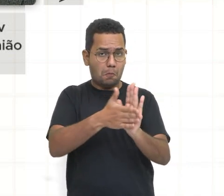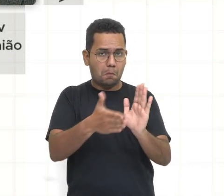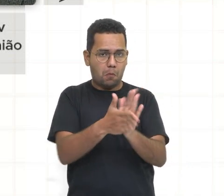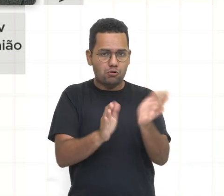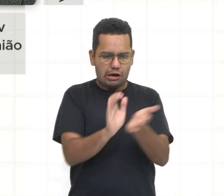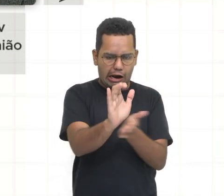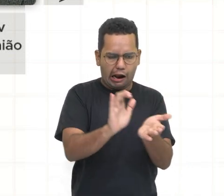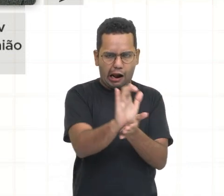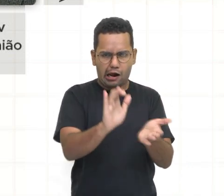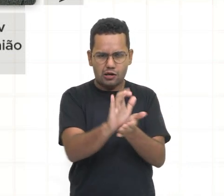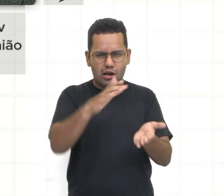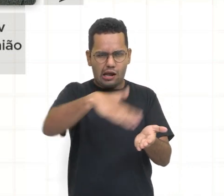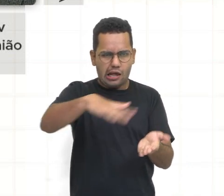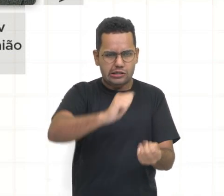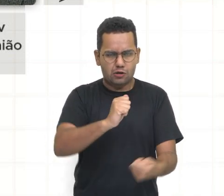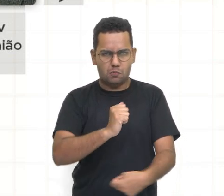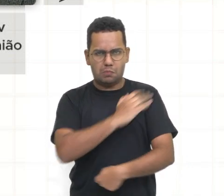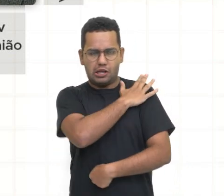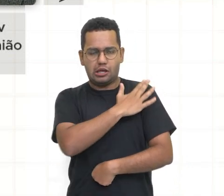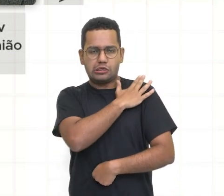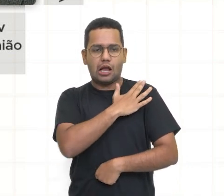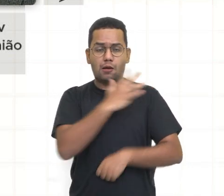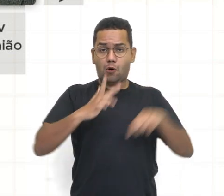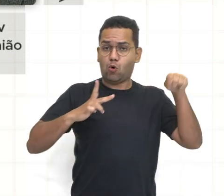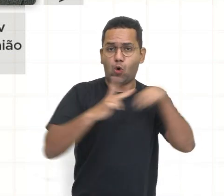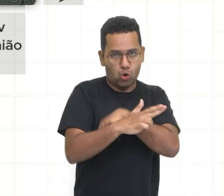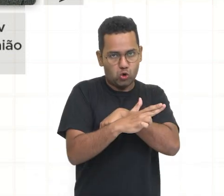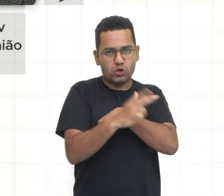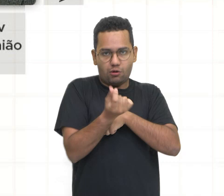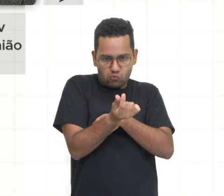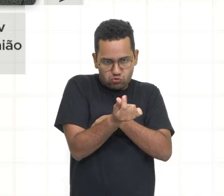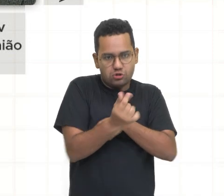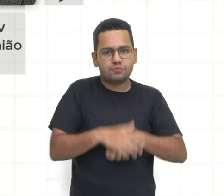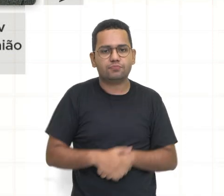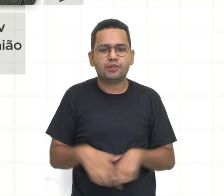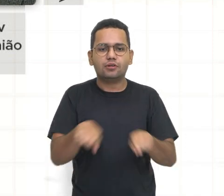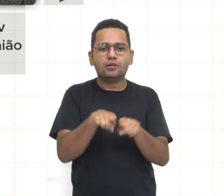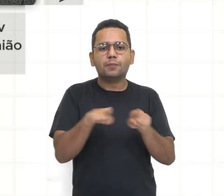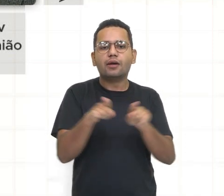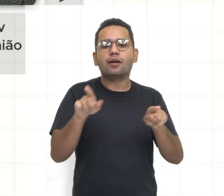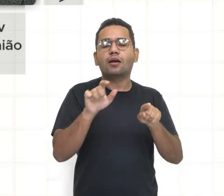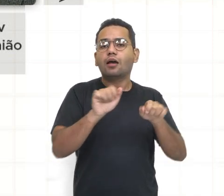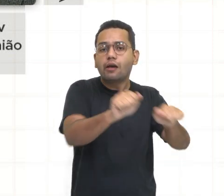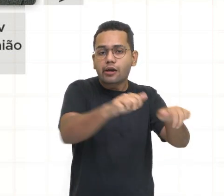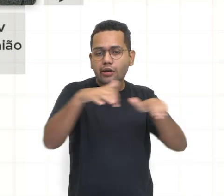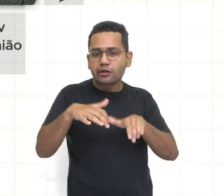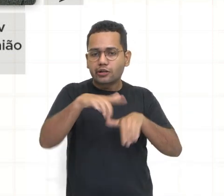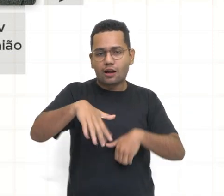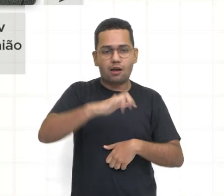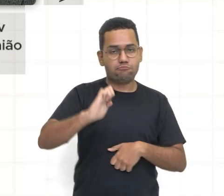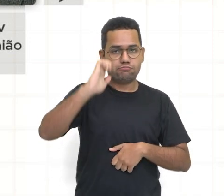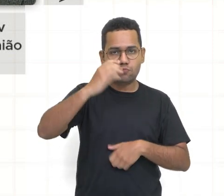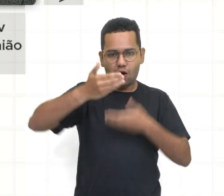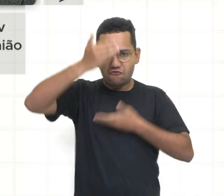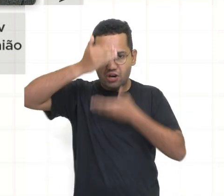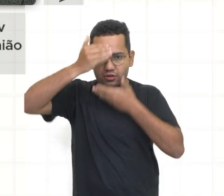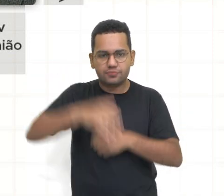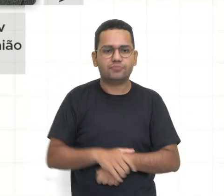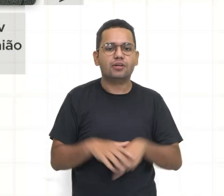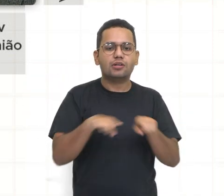soldados, retirada das tropas do Afeganistão, o fim do monopólio estatal, permissão para abertura de empresas